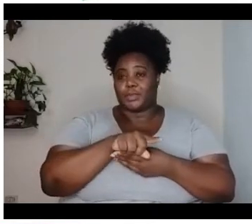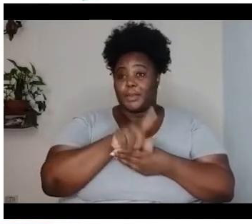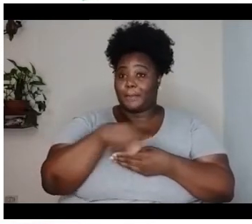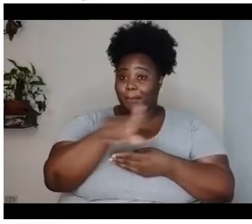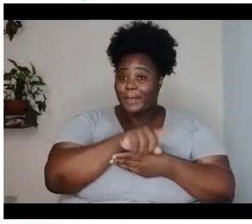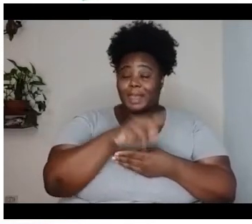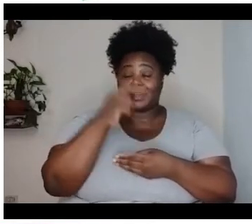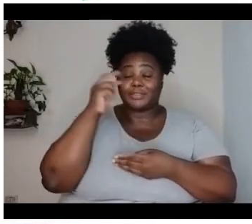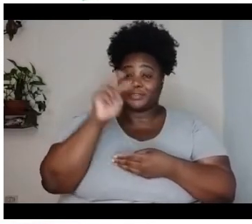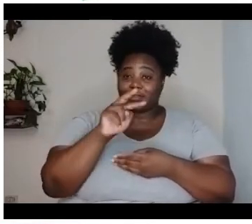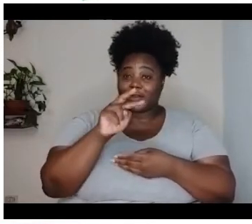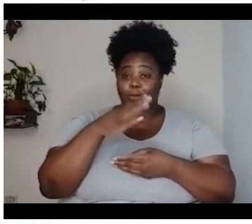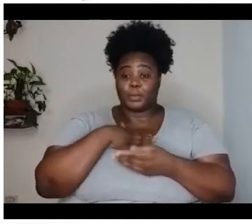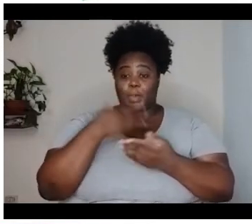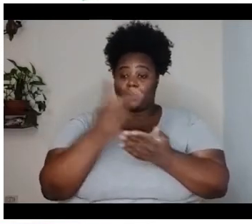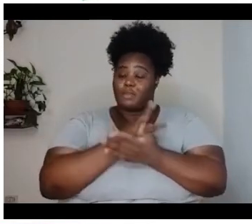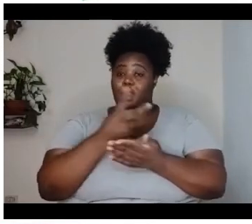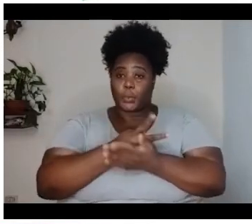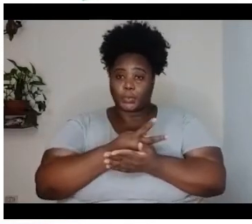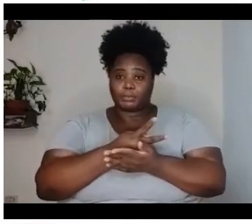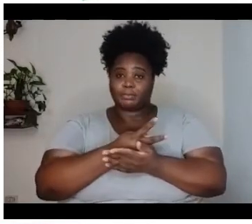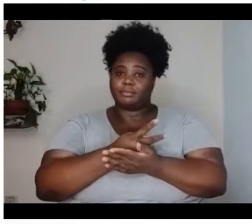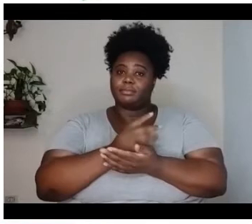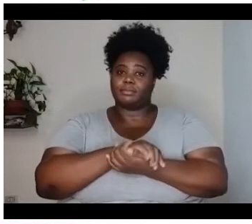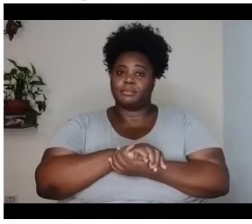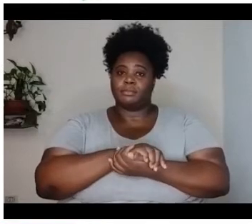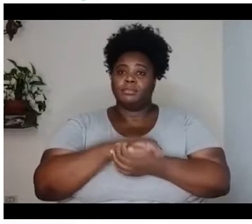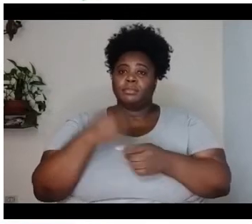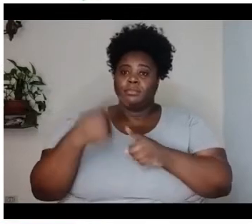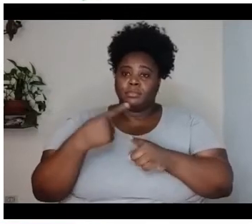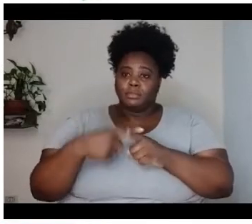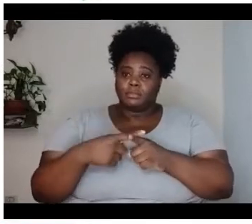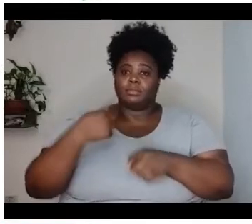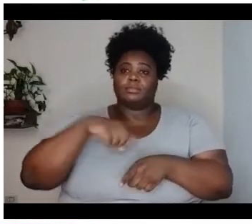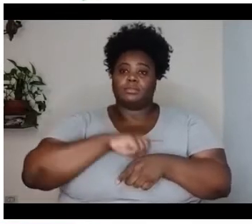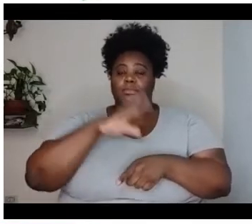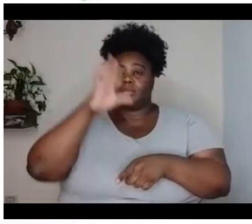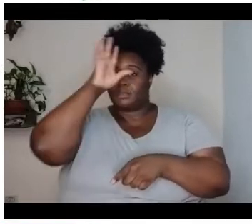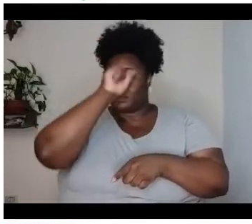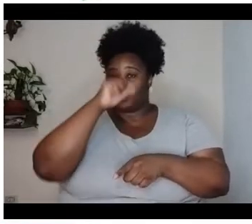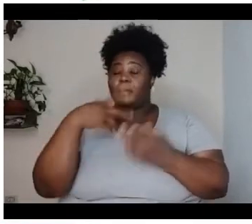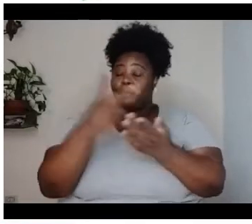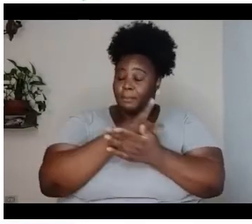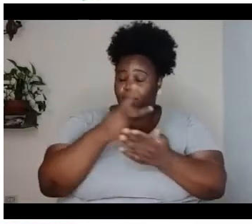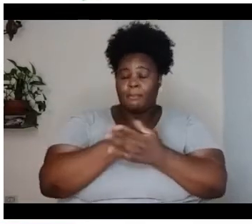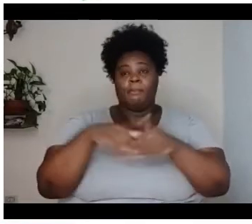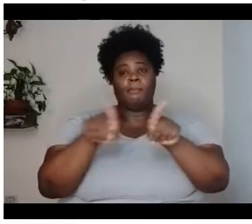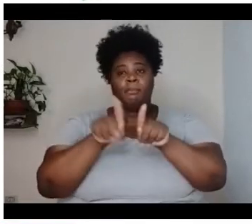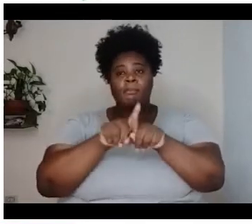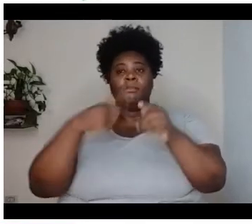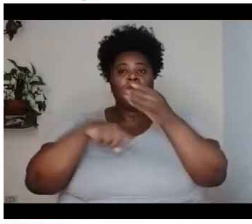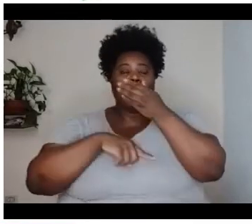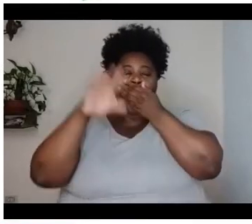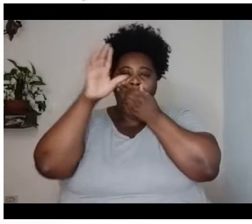verem os meus erros, assim, sabe? Porque a gente aprende com os erros, né? A gente não aprende com os acertos.